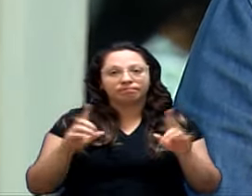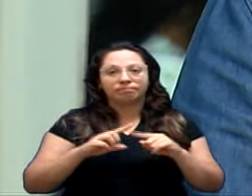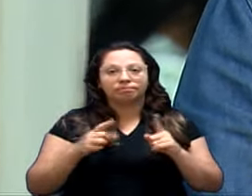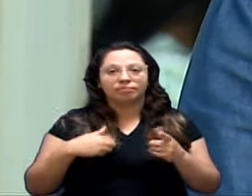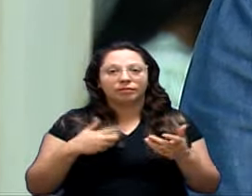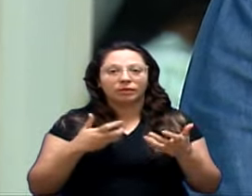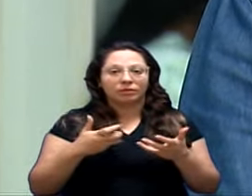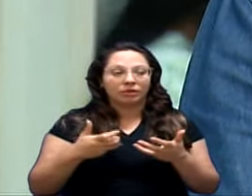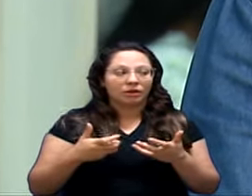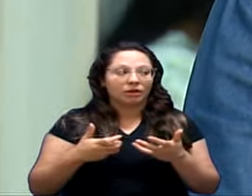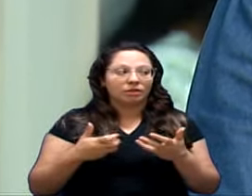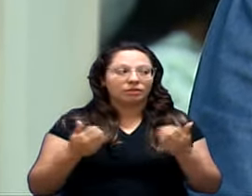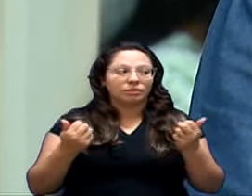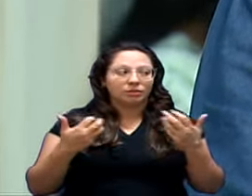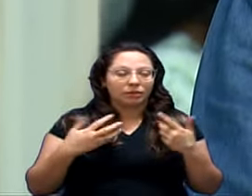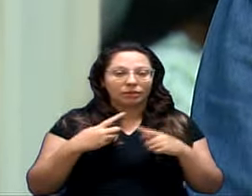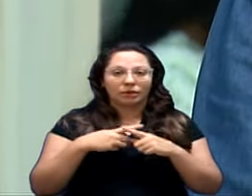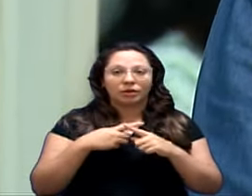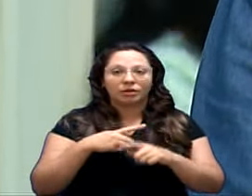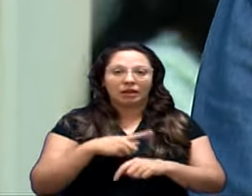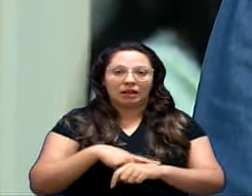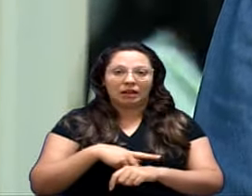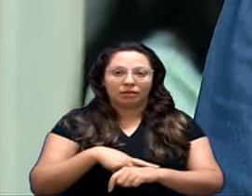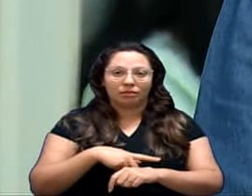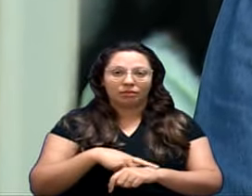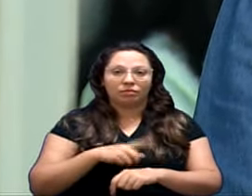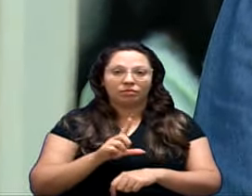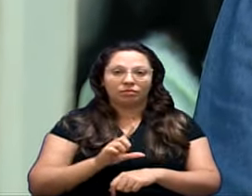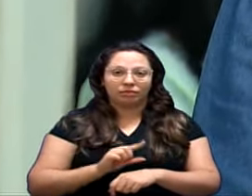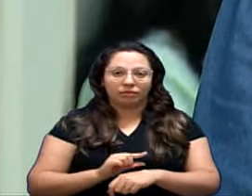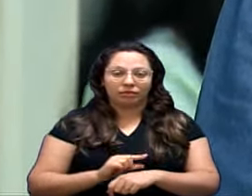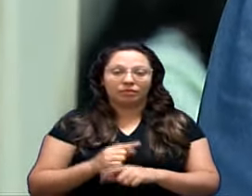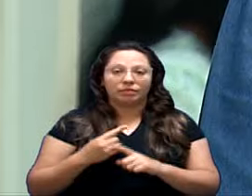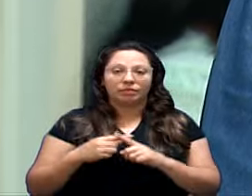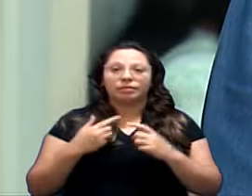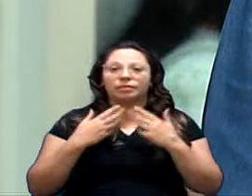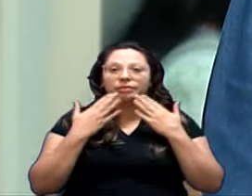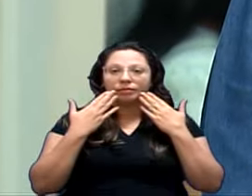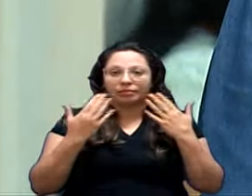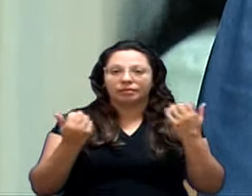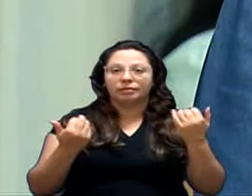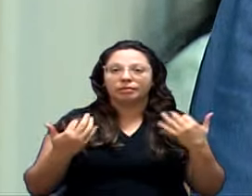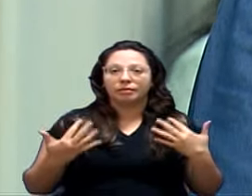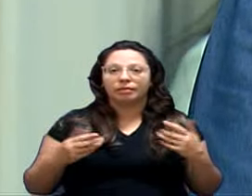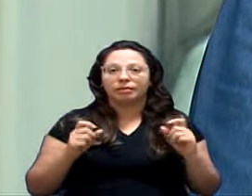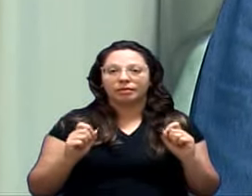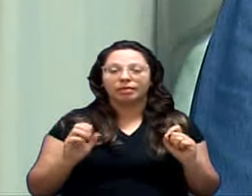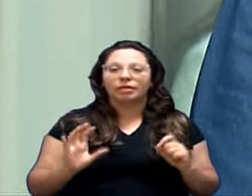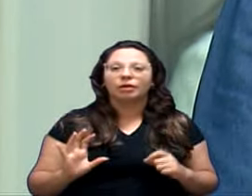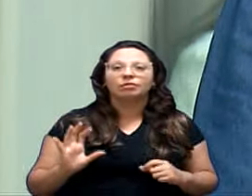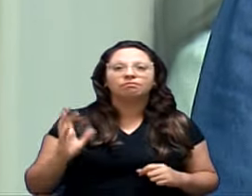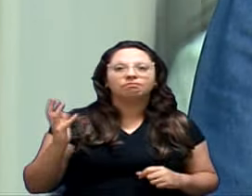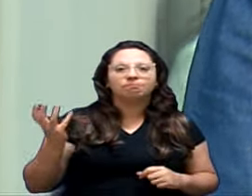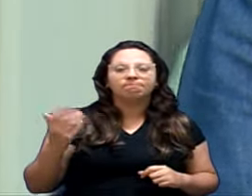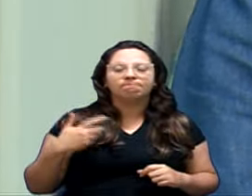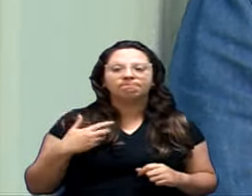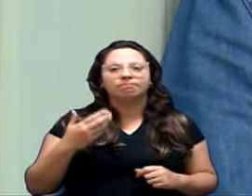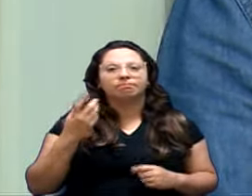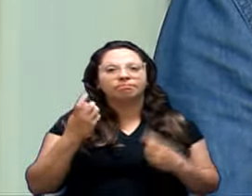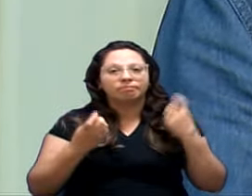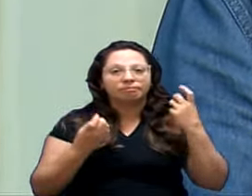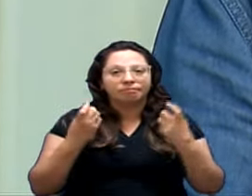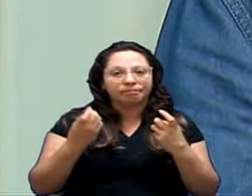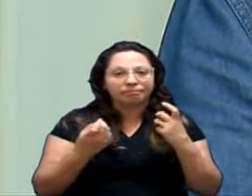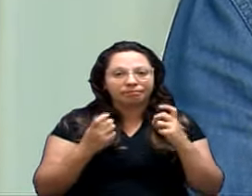deter por causa do do tempo exíguo para a exposição numa situação que me preocupa bastante